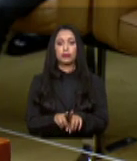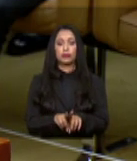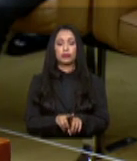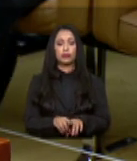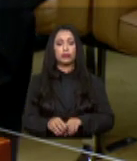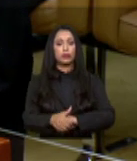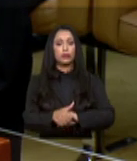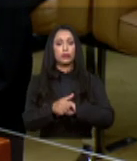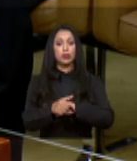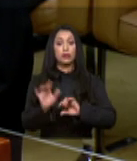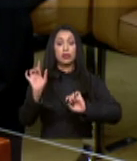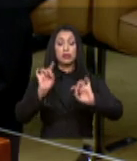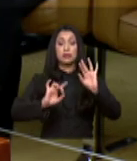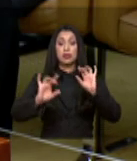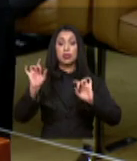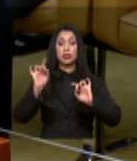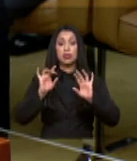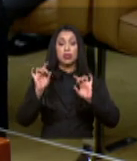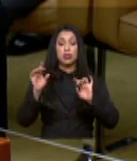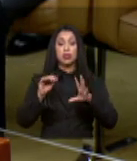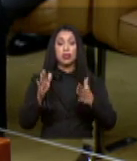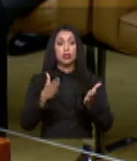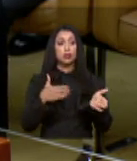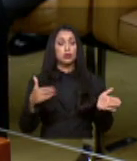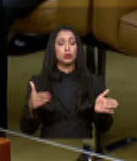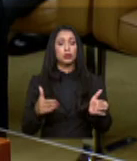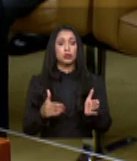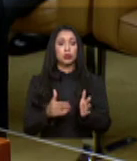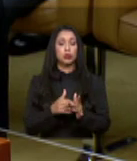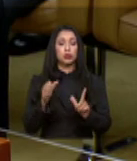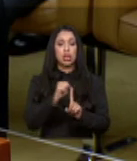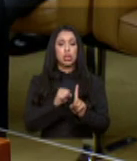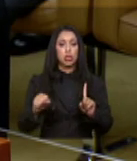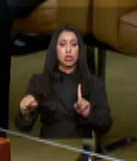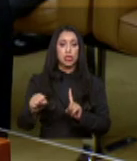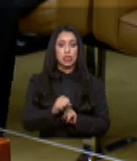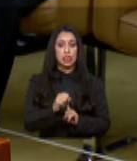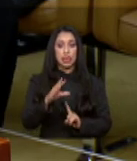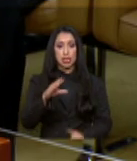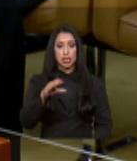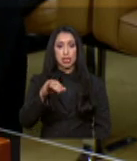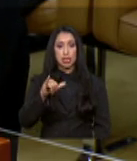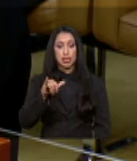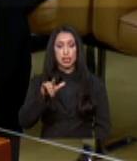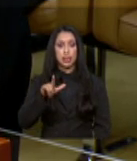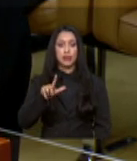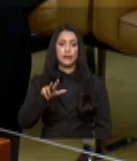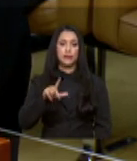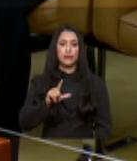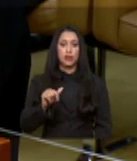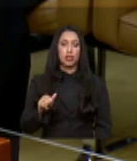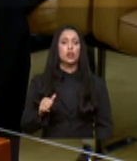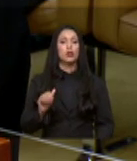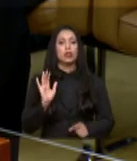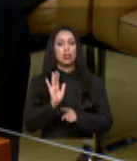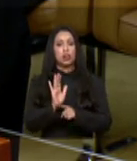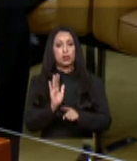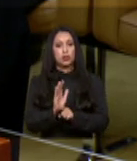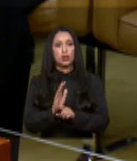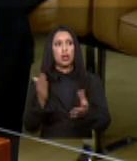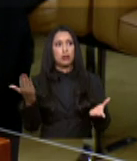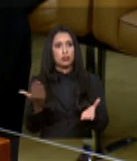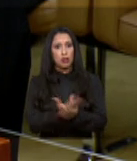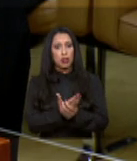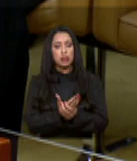breve cumprimento, em especial a todas as entidades da sociedade civil que colaboraram com a confecção dessa peça, que resultou numa ação